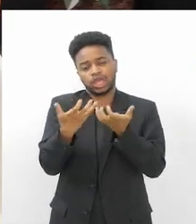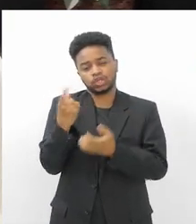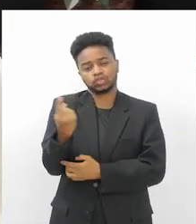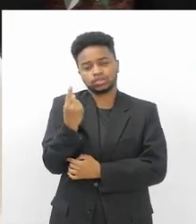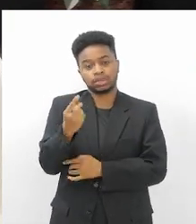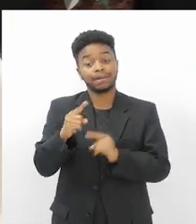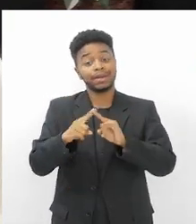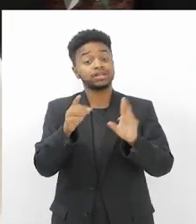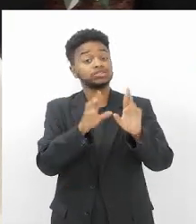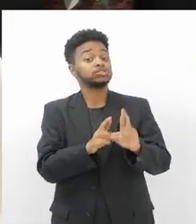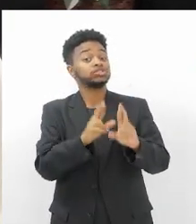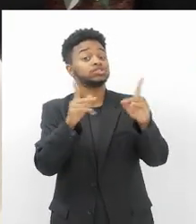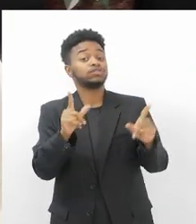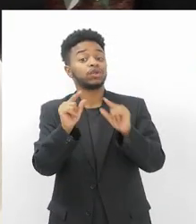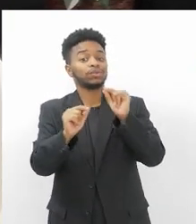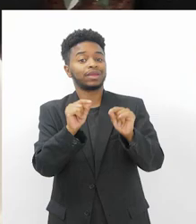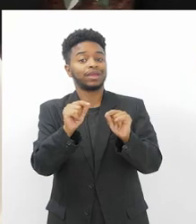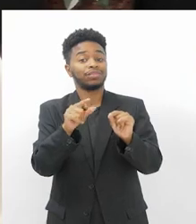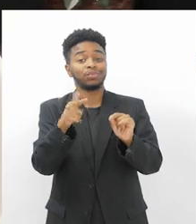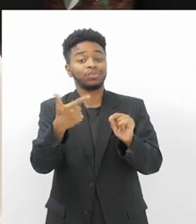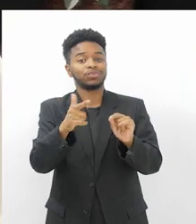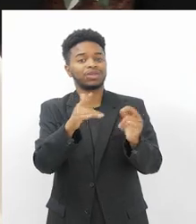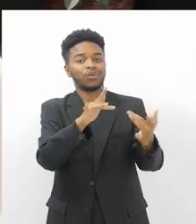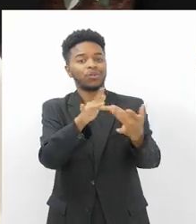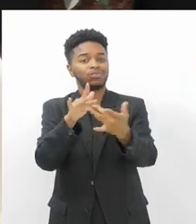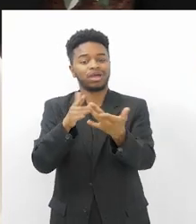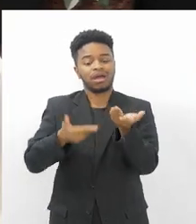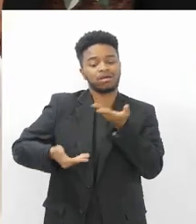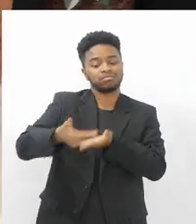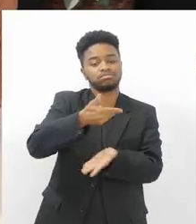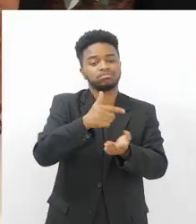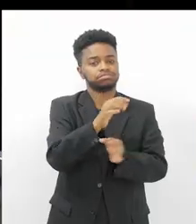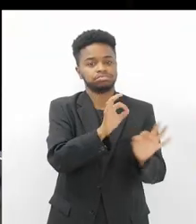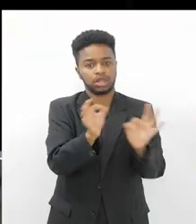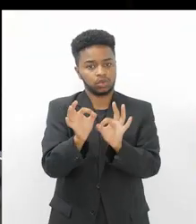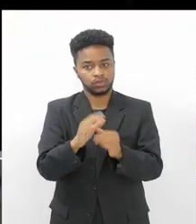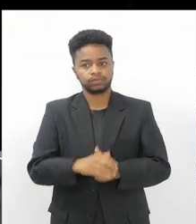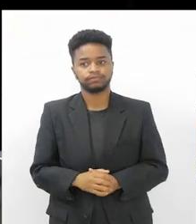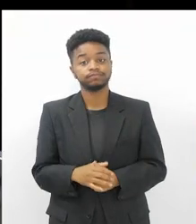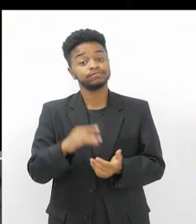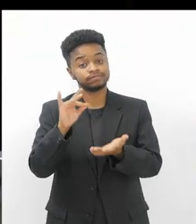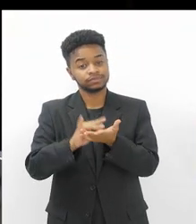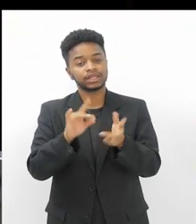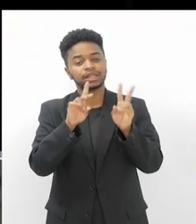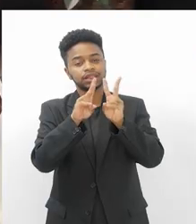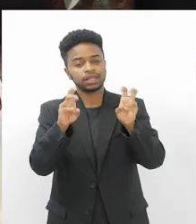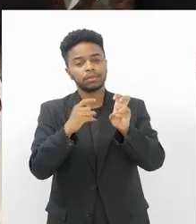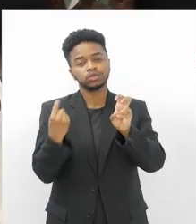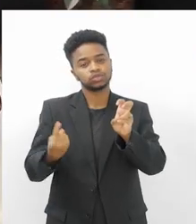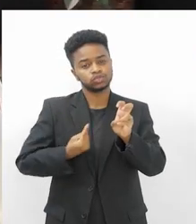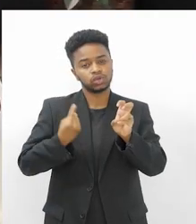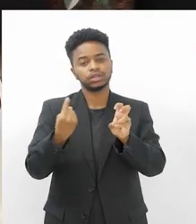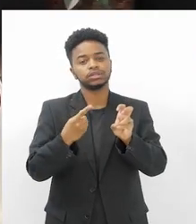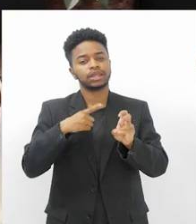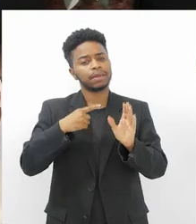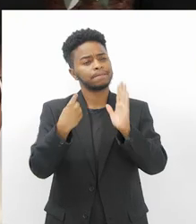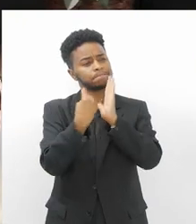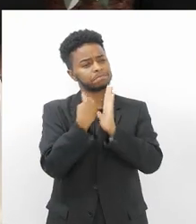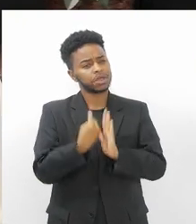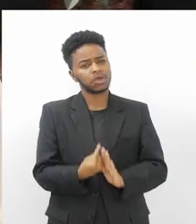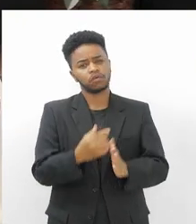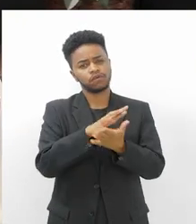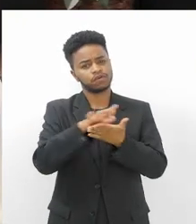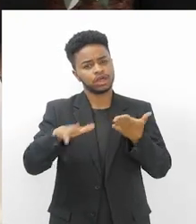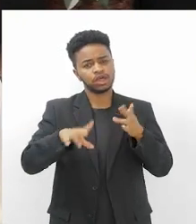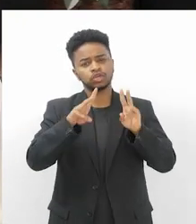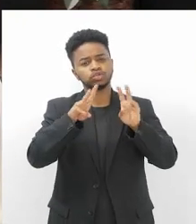agora quer ficar um pouco sozinho, mas é diferente do que você não ter nenhum tipo de interação social, né? Realmente esse tema solidão levanta